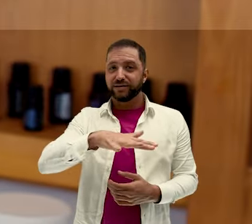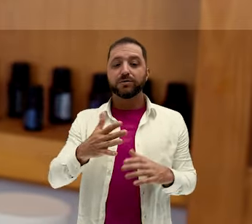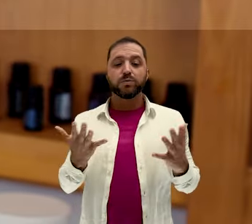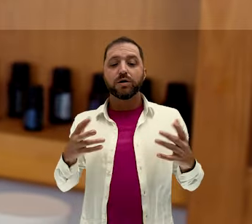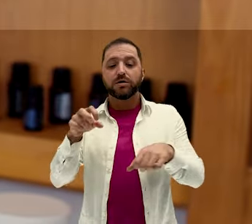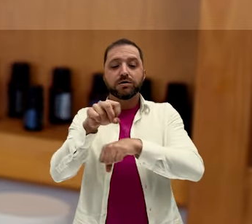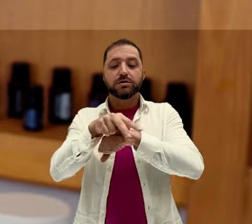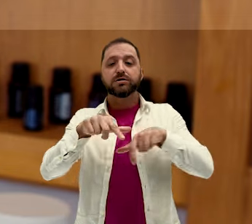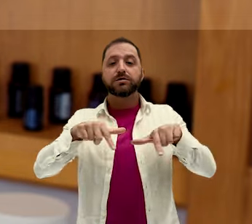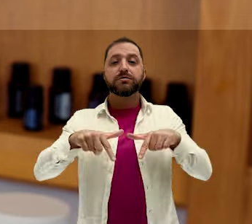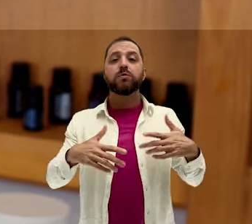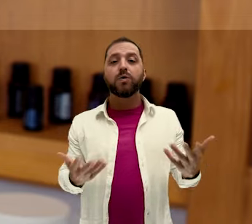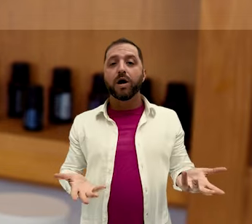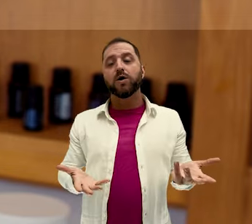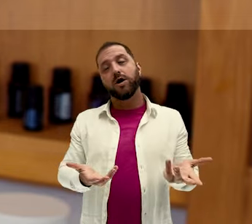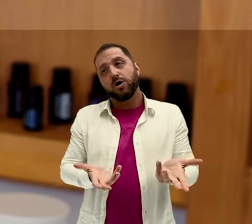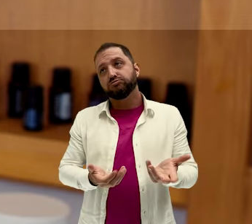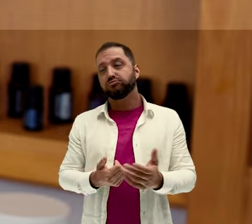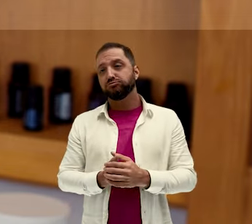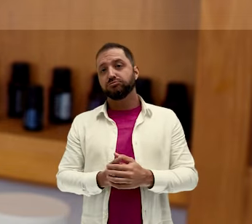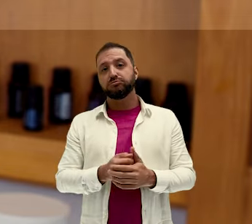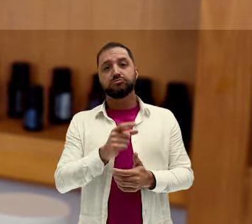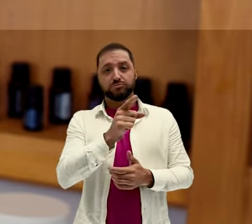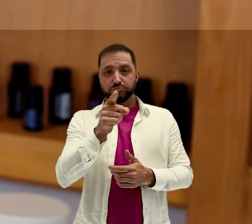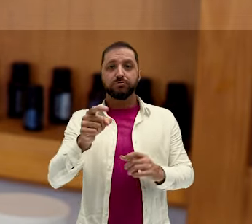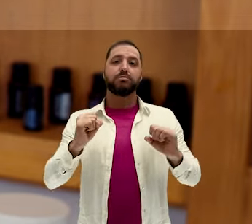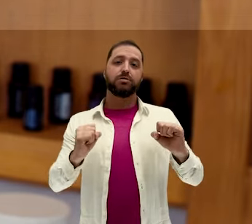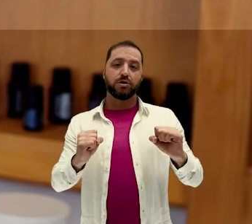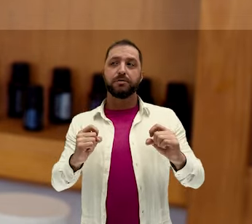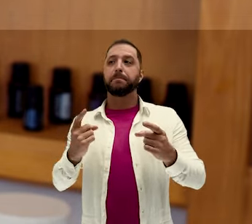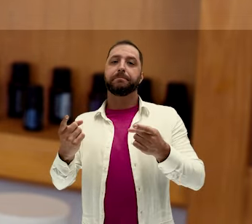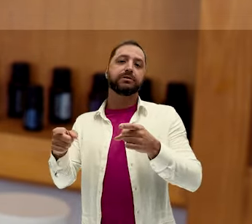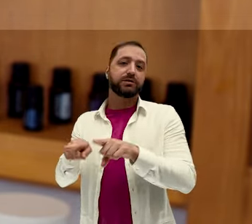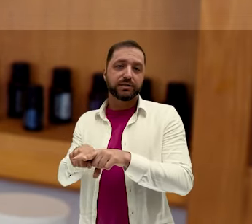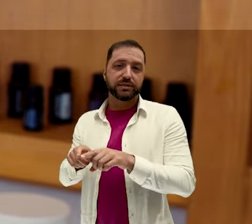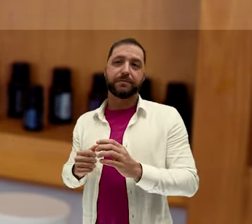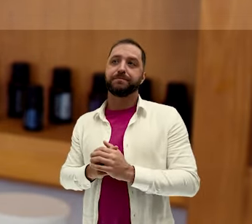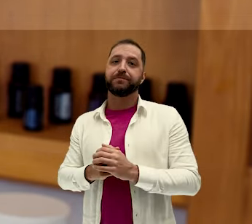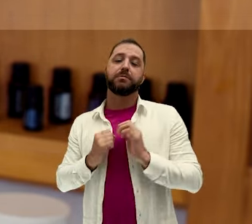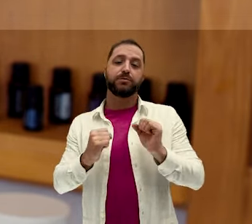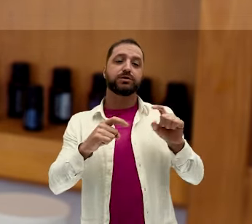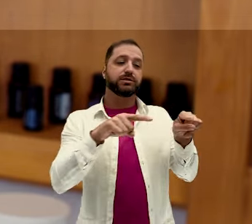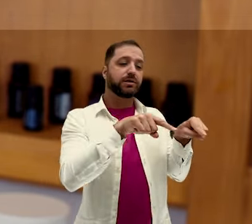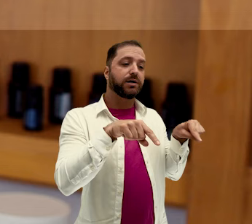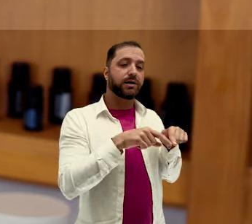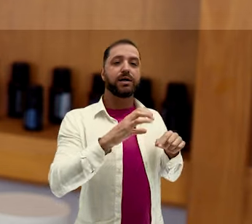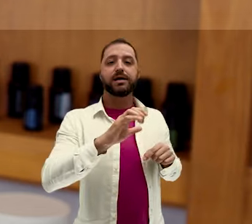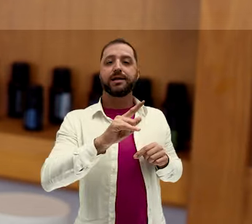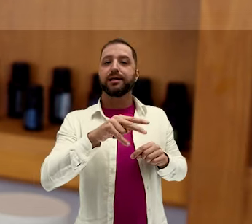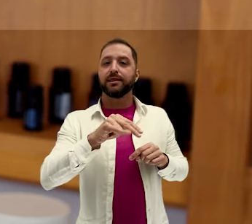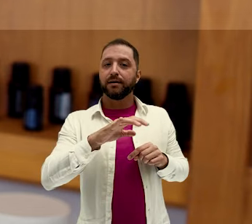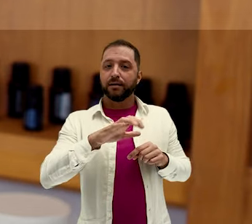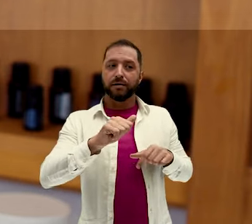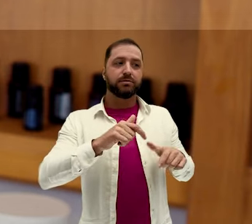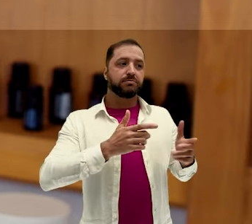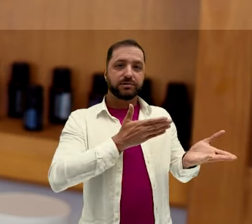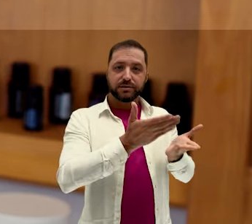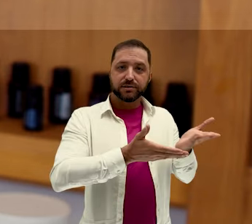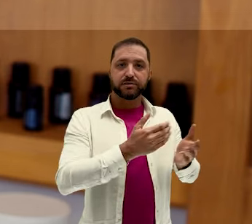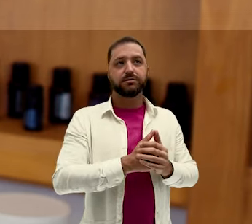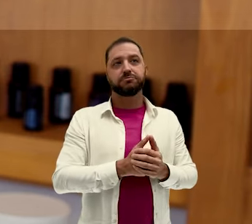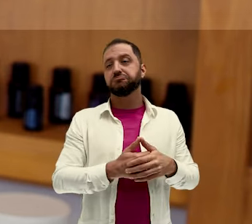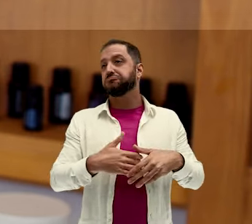atuar? Onde que vocês podem atuar? Vocês podem fazer parceria, você pode atuar em clínica. Se você